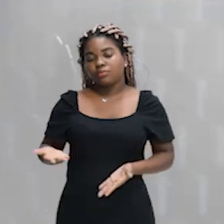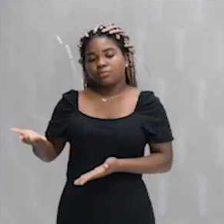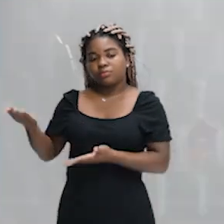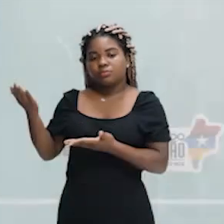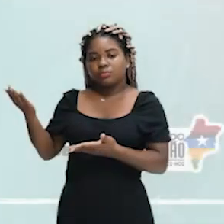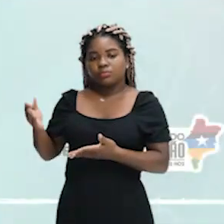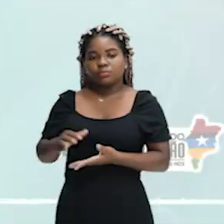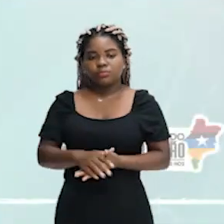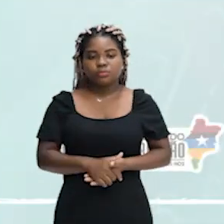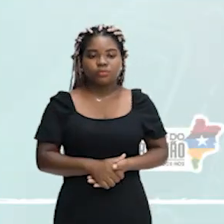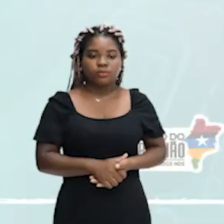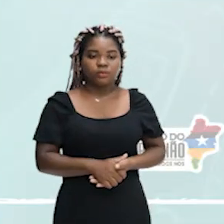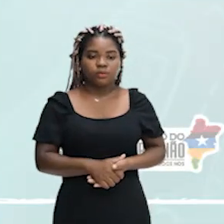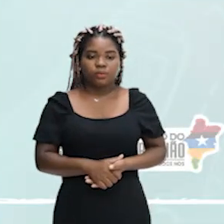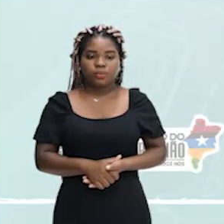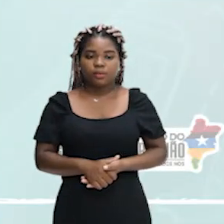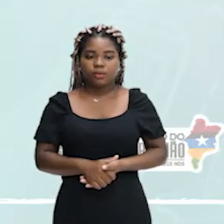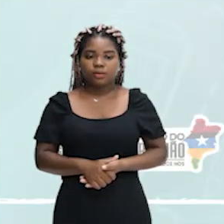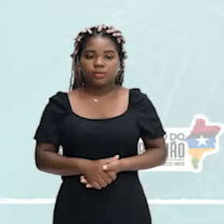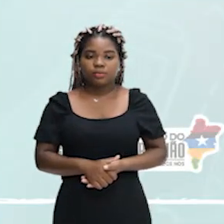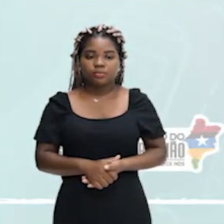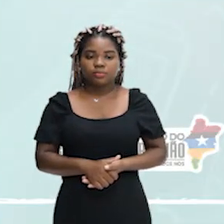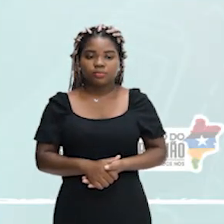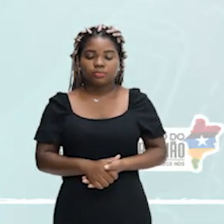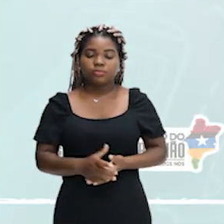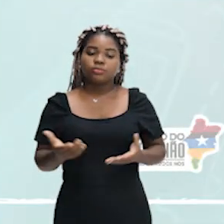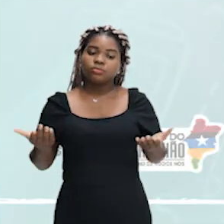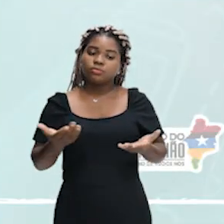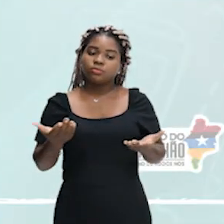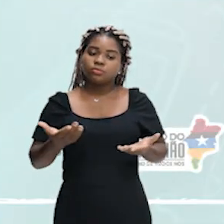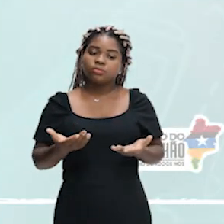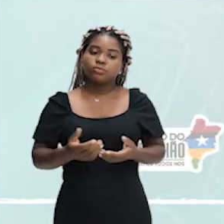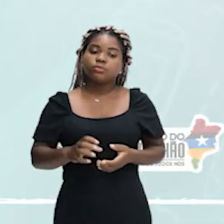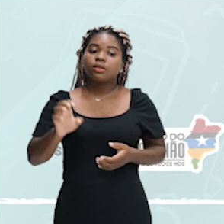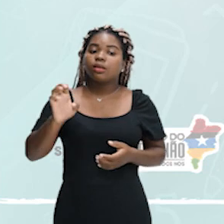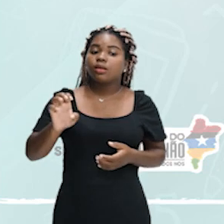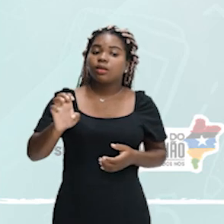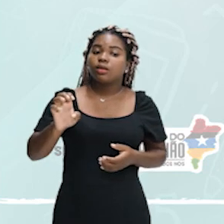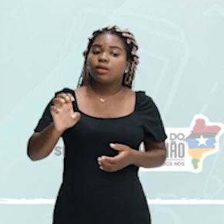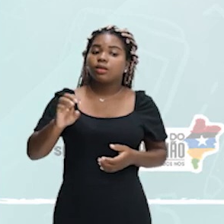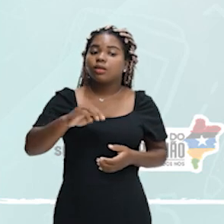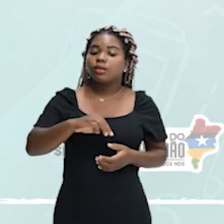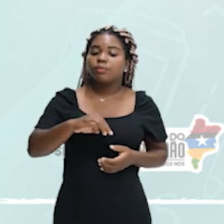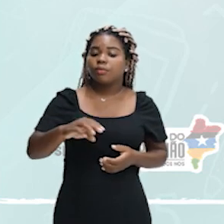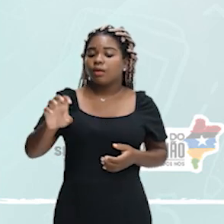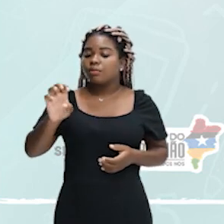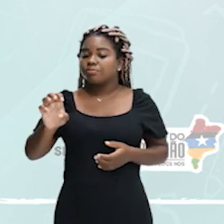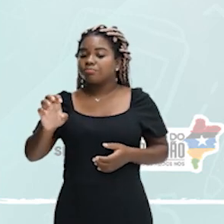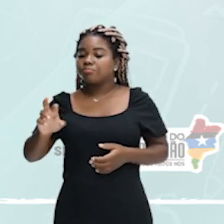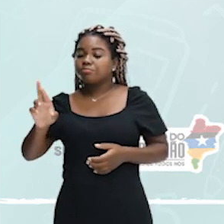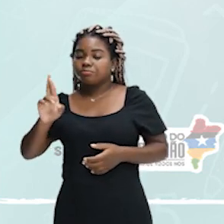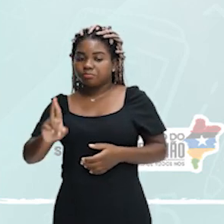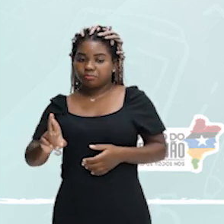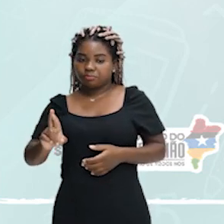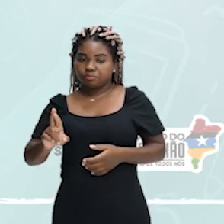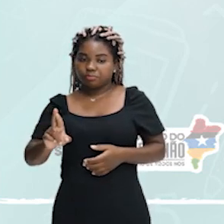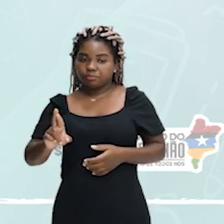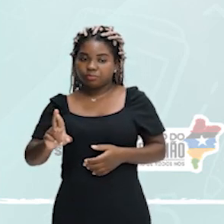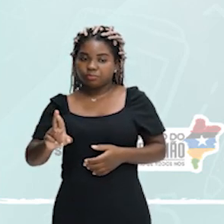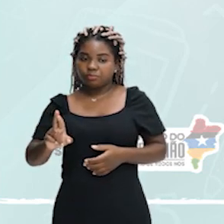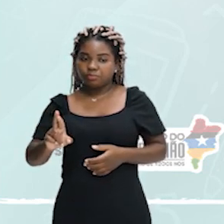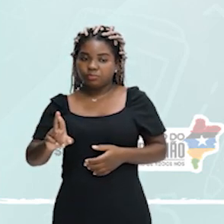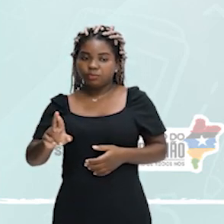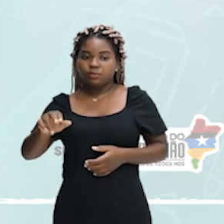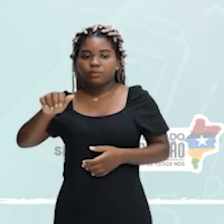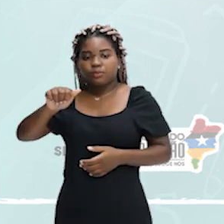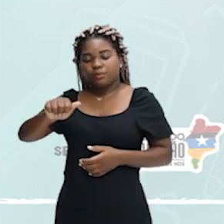Na questão de número 3, nós precisamos agora identificar quem é esse número m, de maneira que, para a letra A,